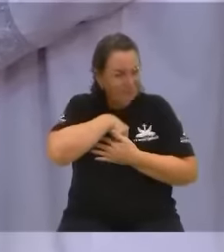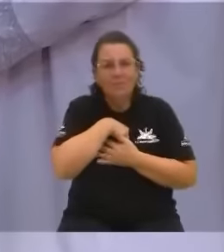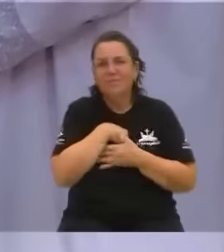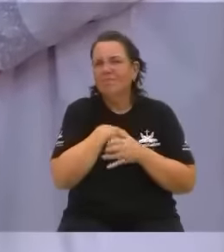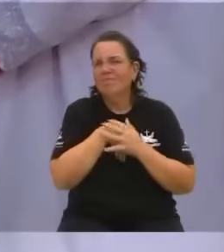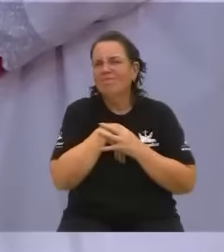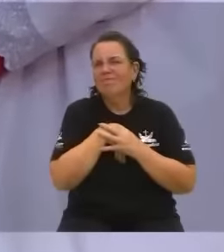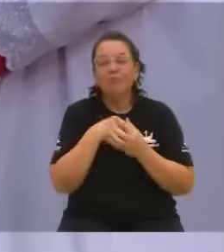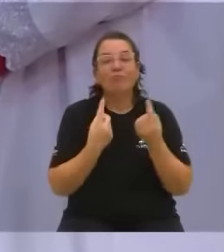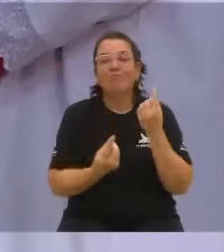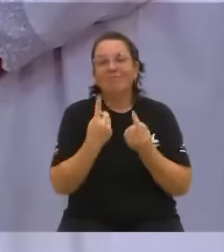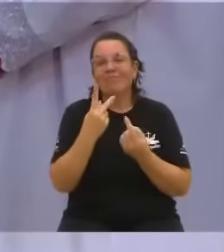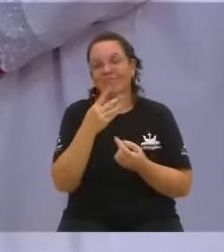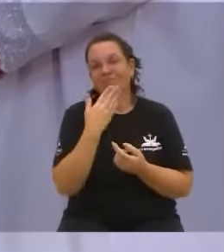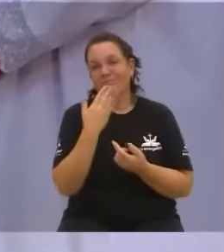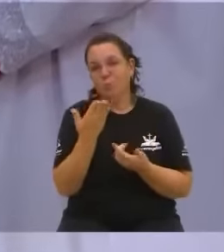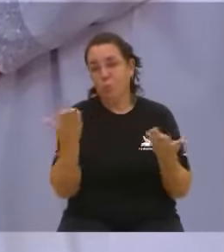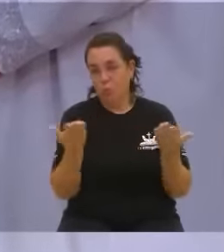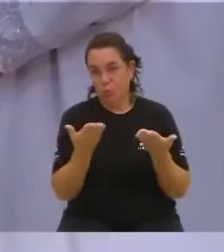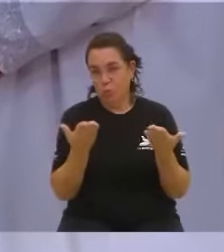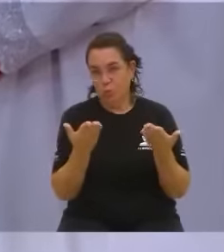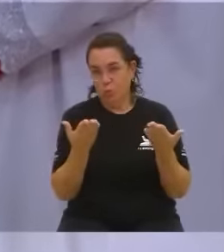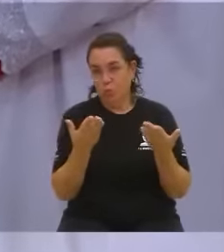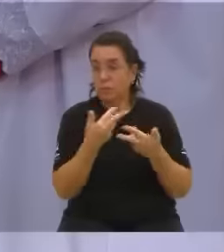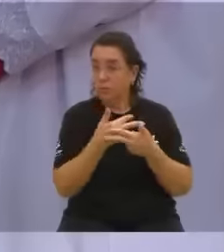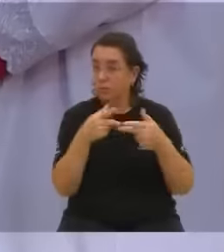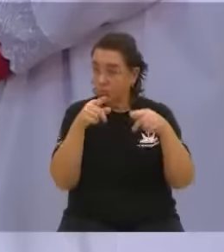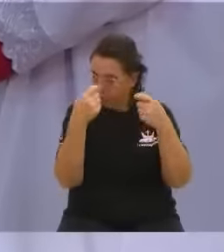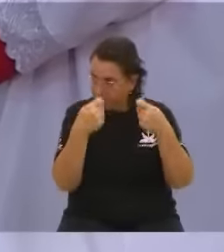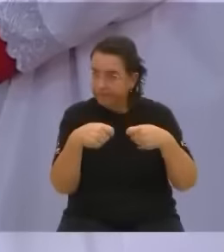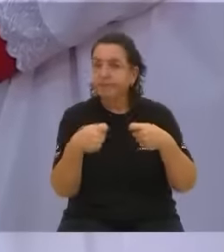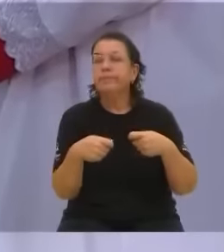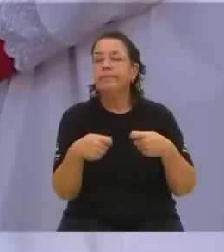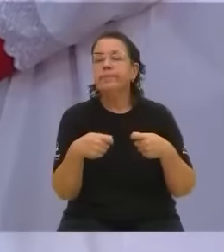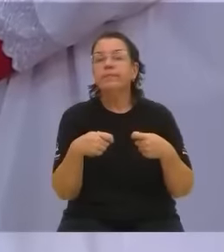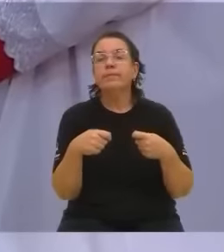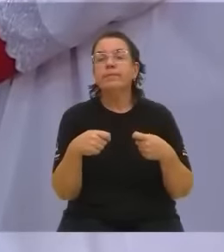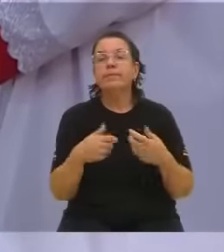interior, a partir de suas necessidades.